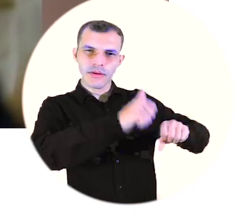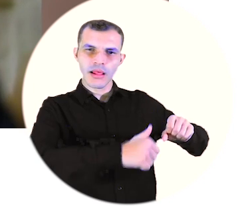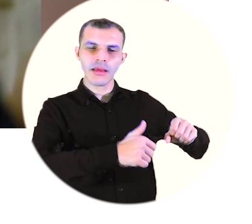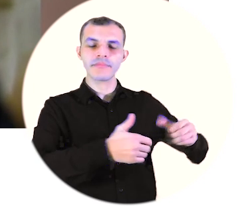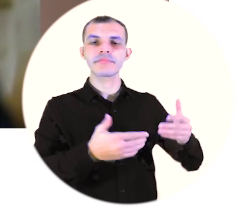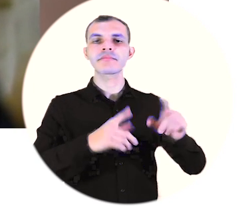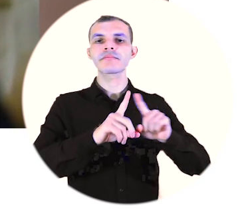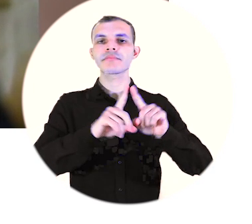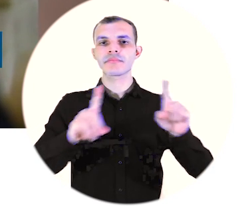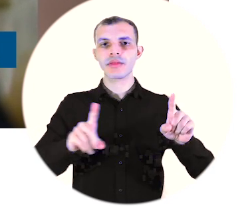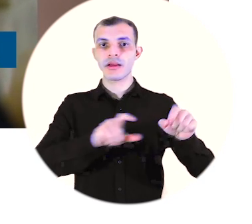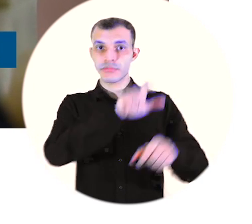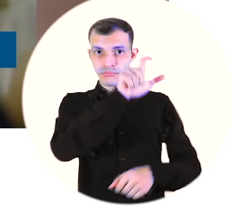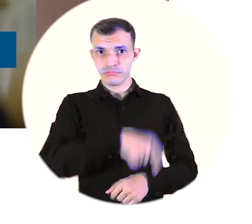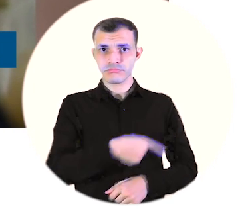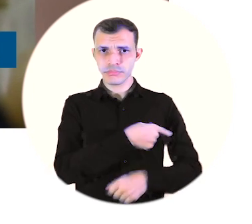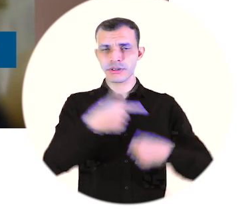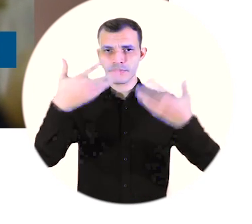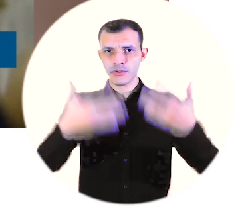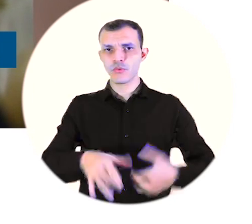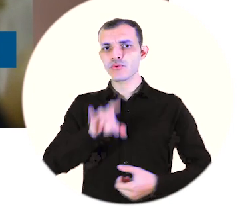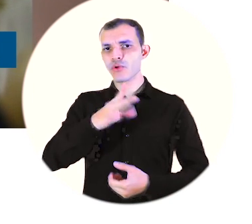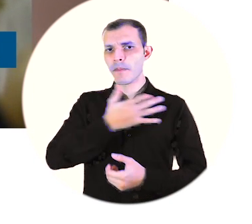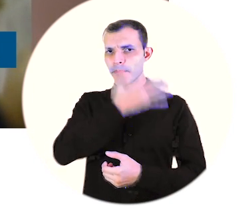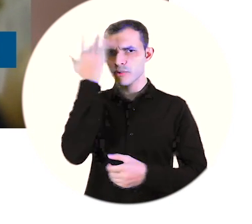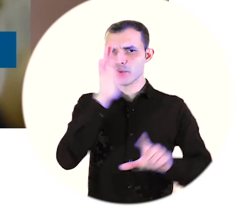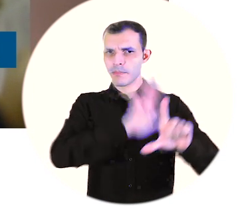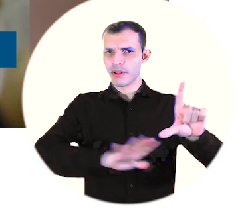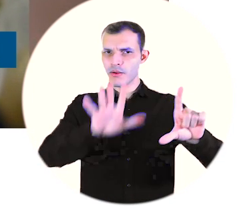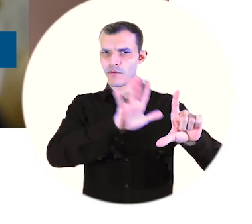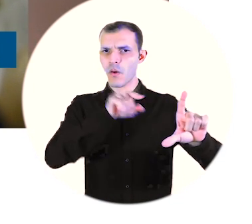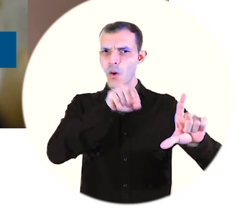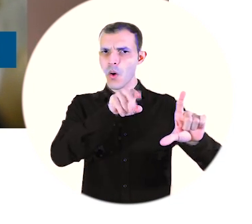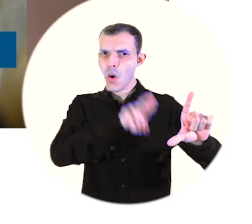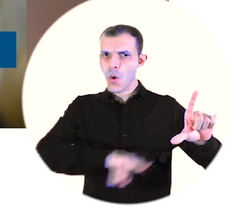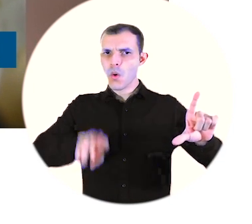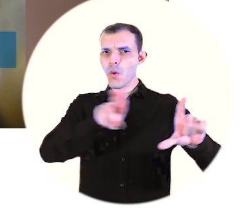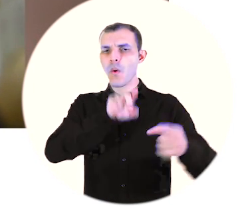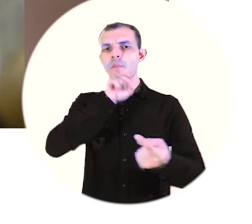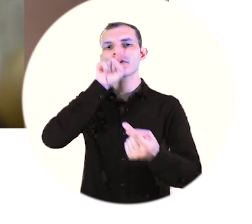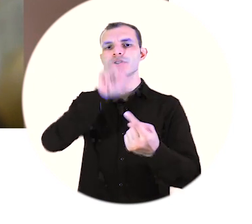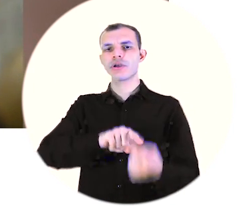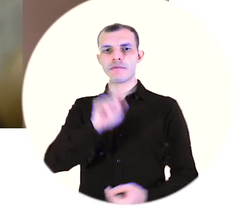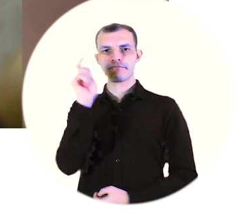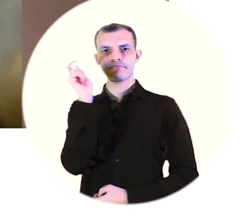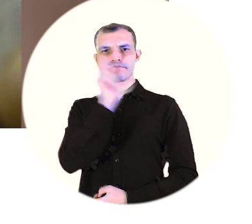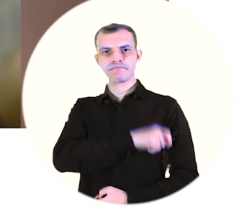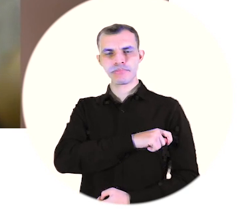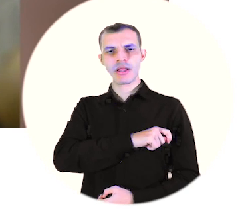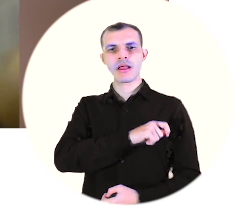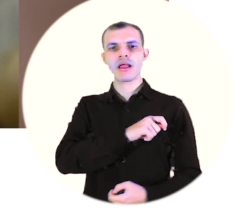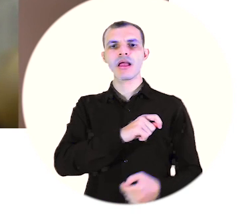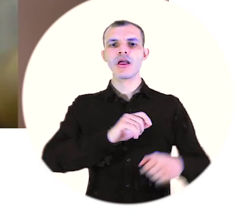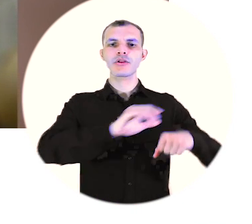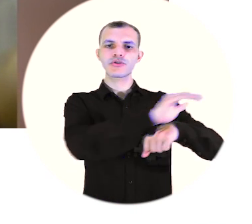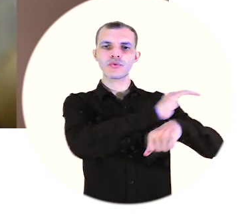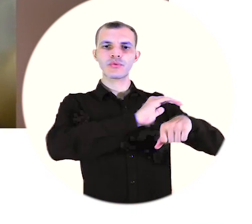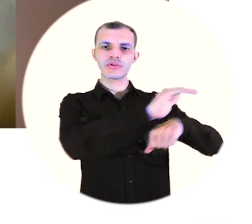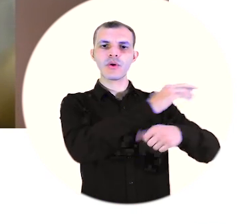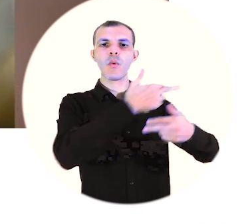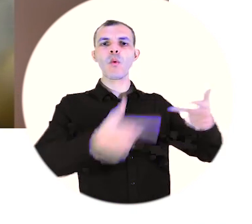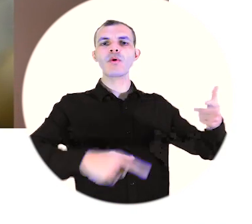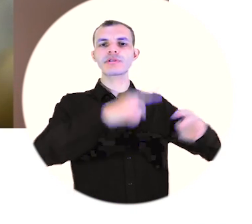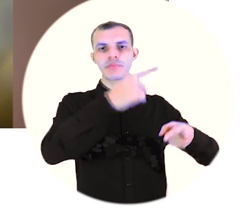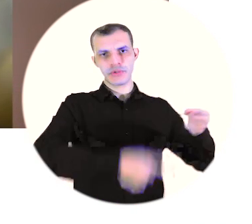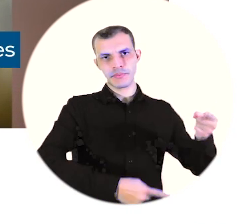disse que devem ser penalizadas apenas quem utilizar a plataforma para fraudar a presente decisão com manifestações vedadas pela ordem